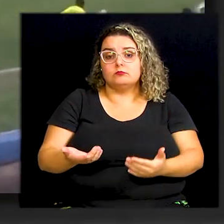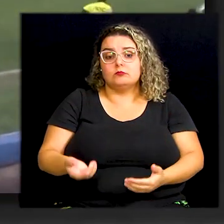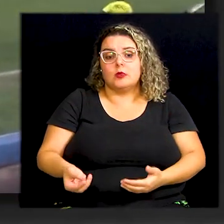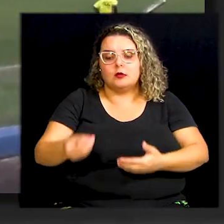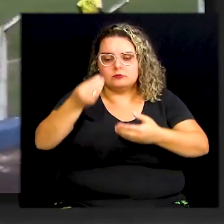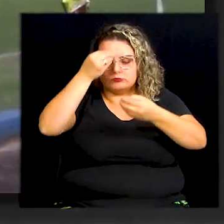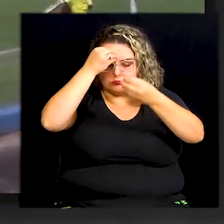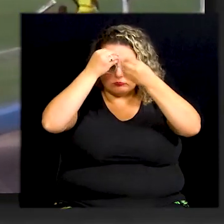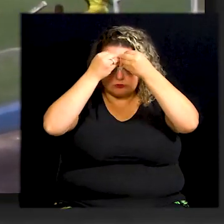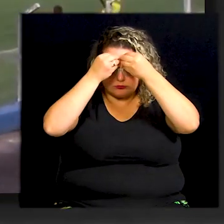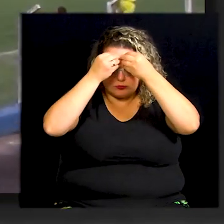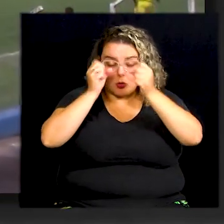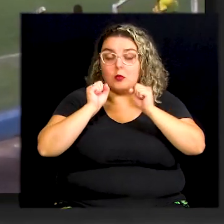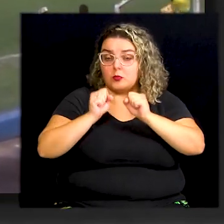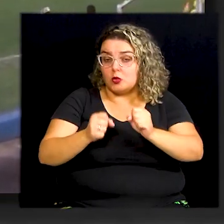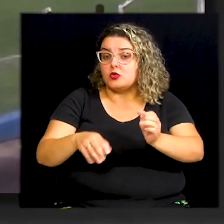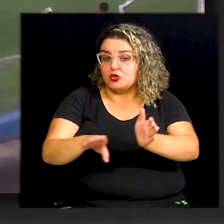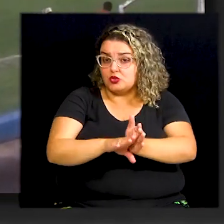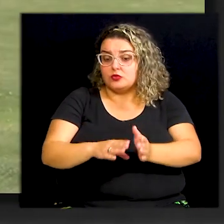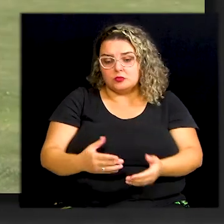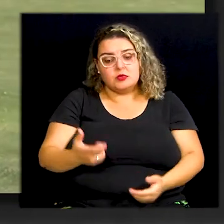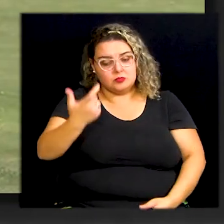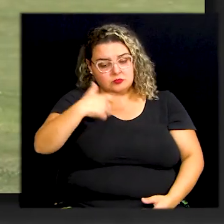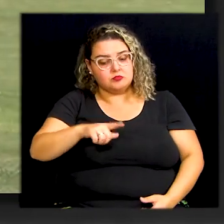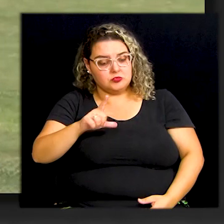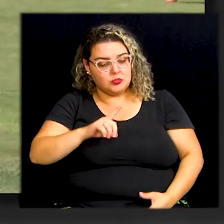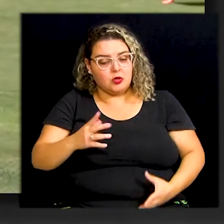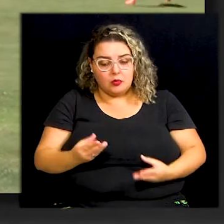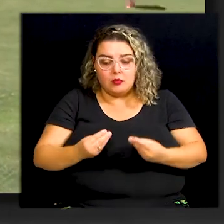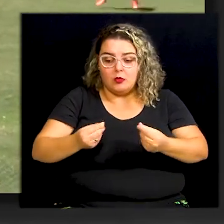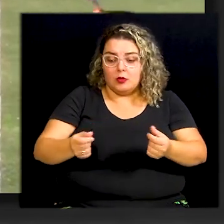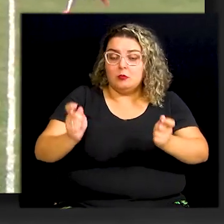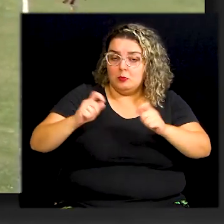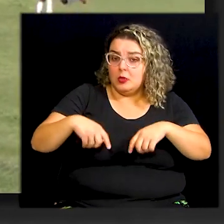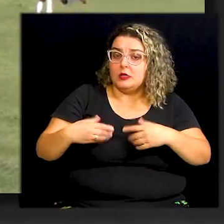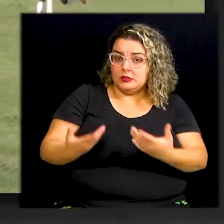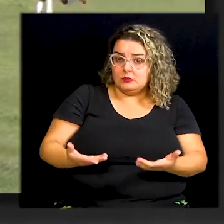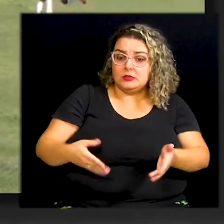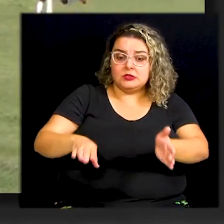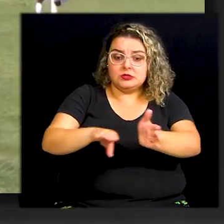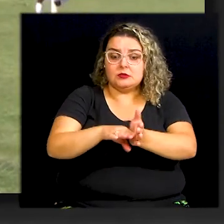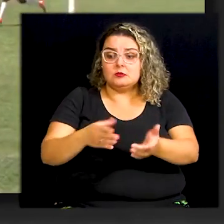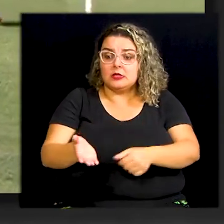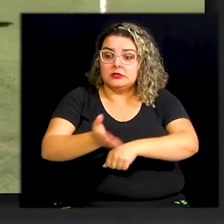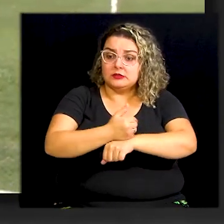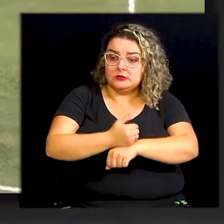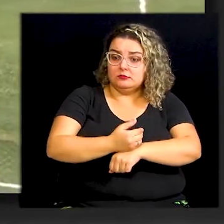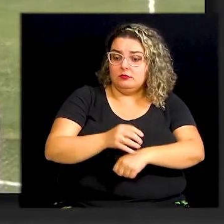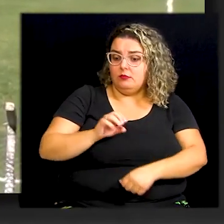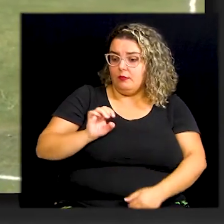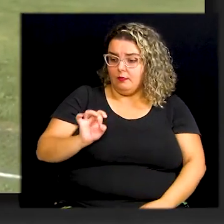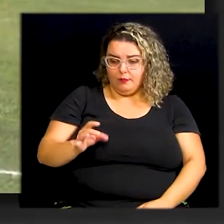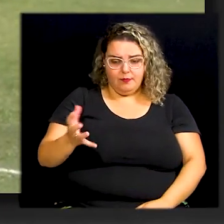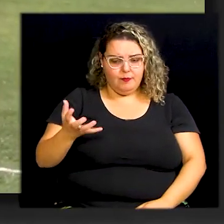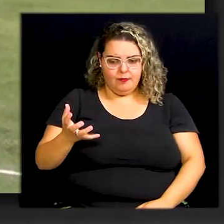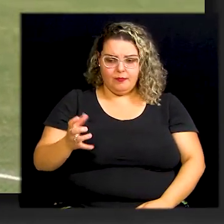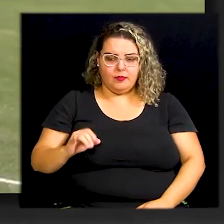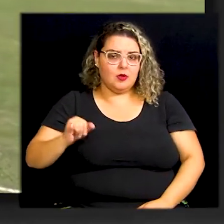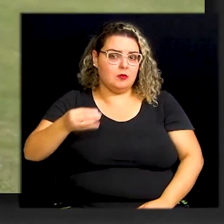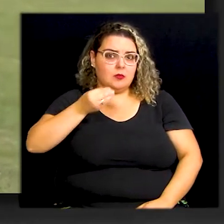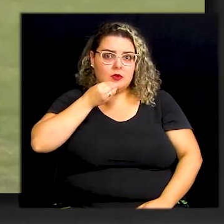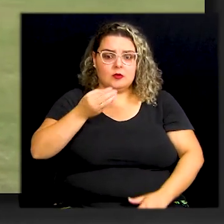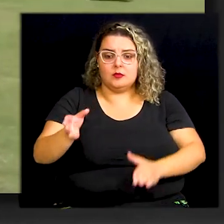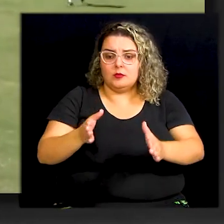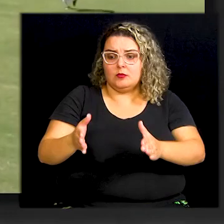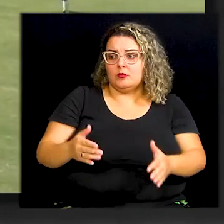colocar coisas na minha cabeça que eu poderia chegar, que eu tinha qualidade, que eu tinha potencial para chegar, mas antes disso eu só queria aproveitar, só queria